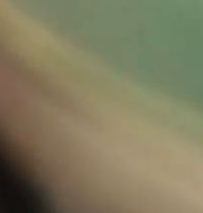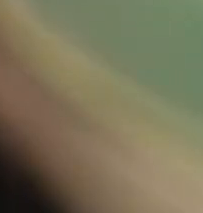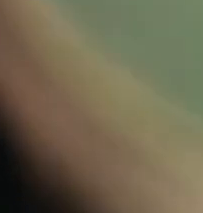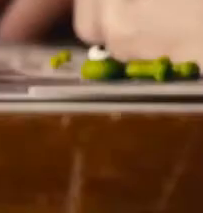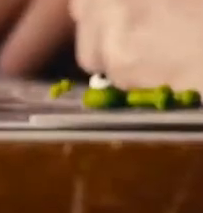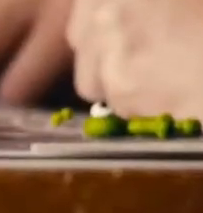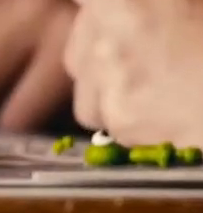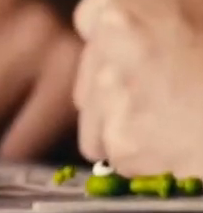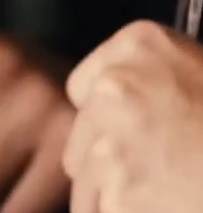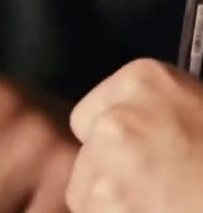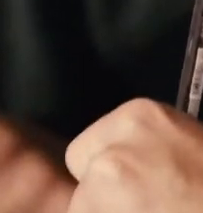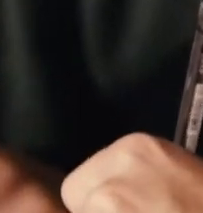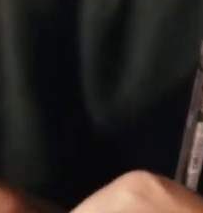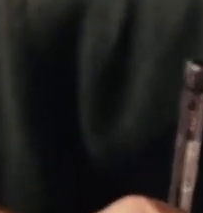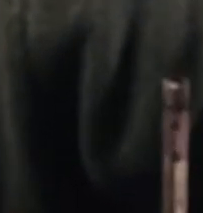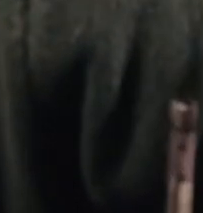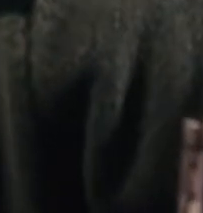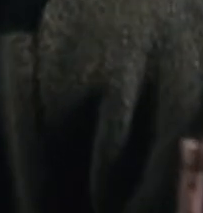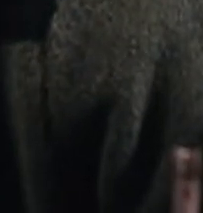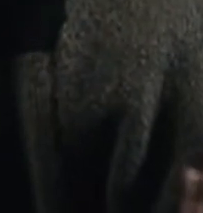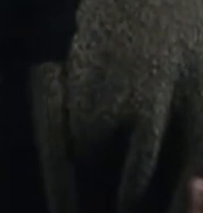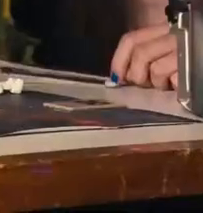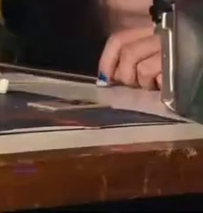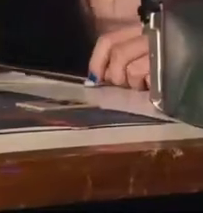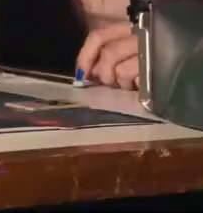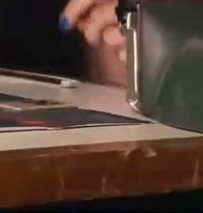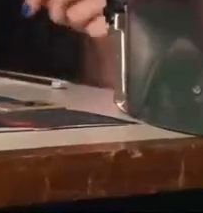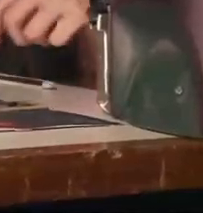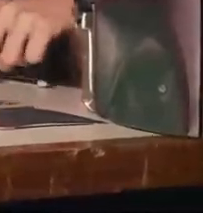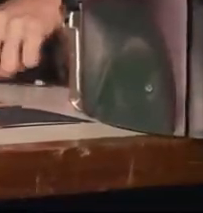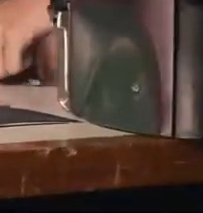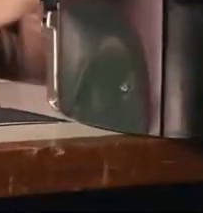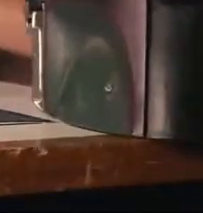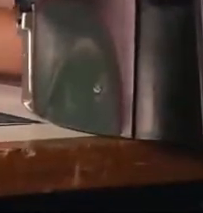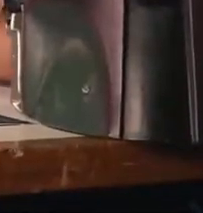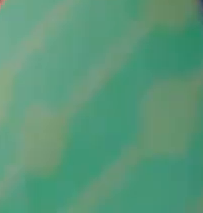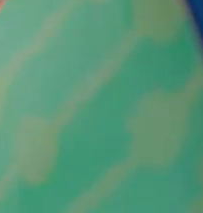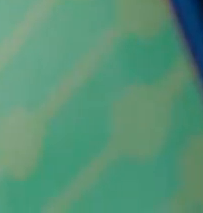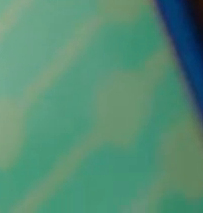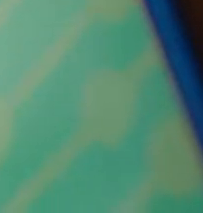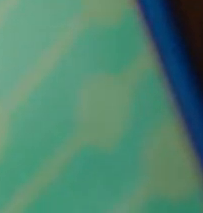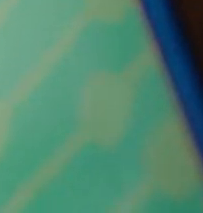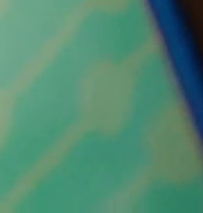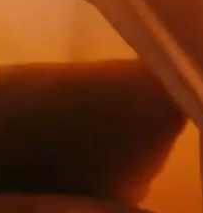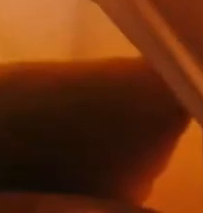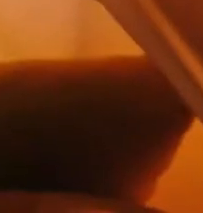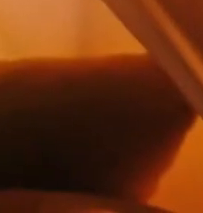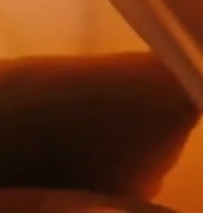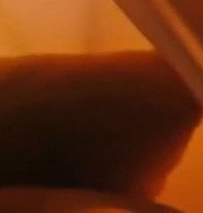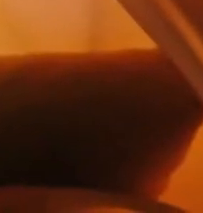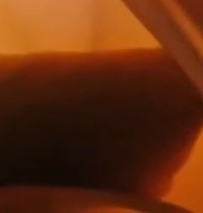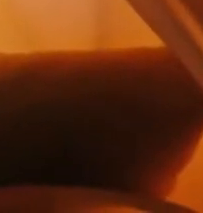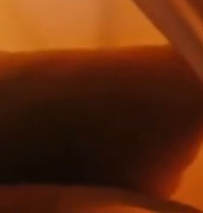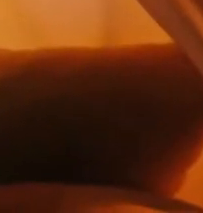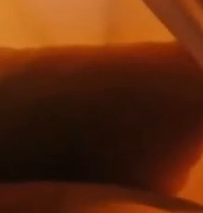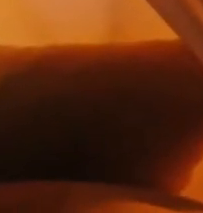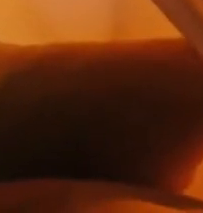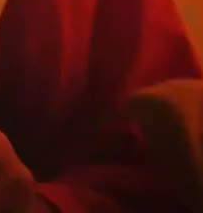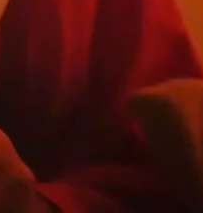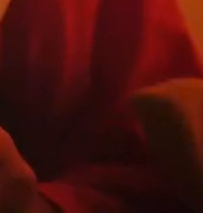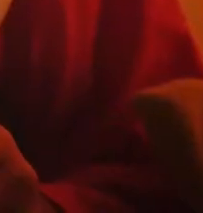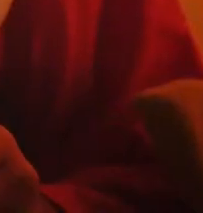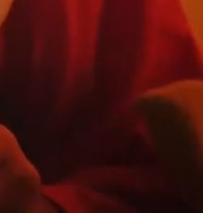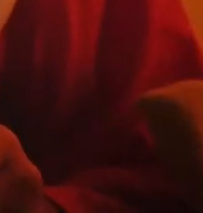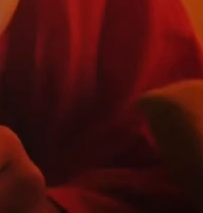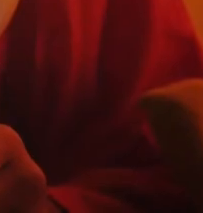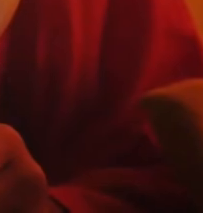numa jornada compartilhada com o infinitos possibilidades de transformar a imaginação de todos em experiências diferentes